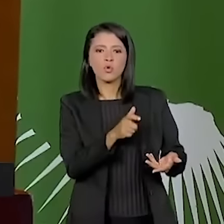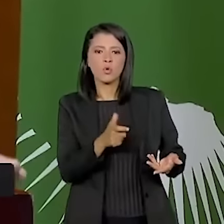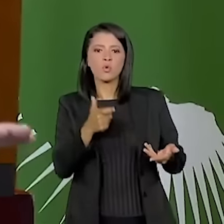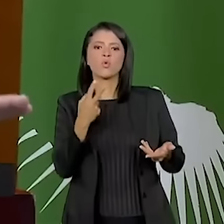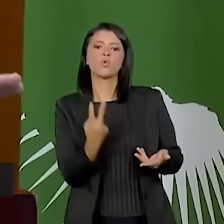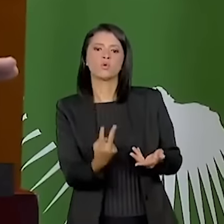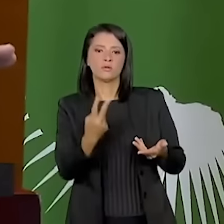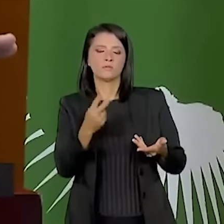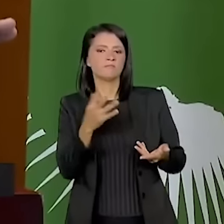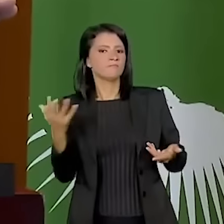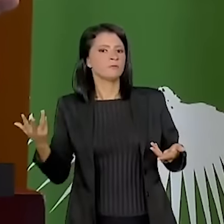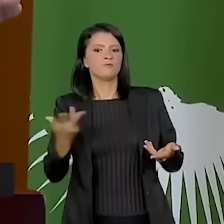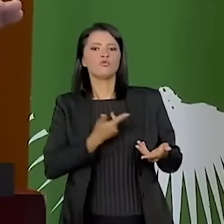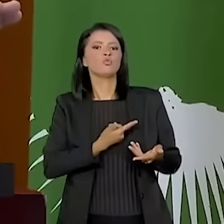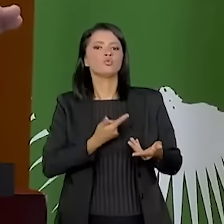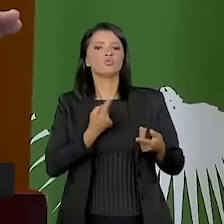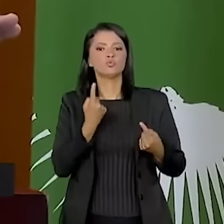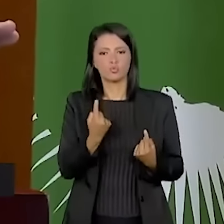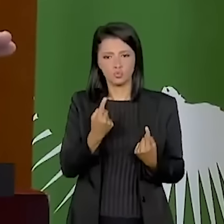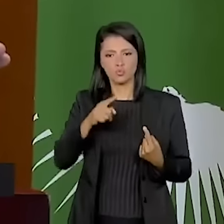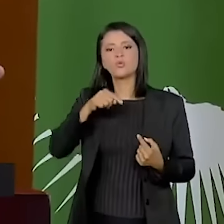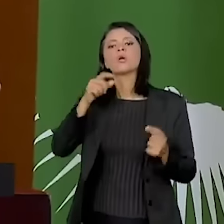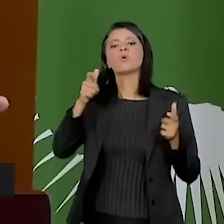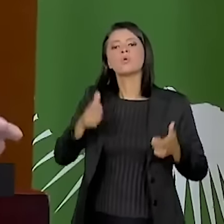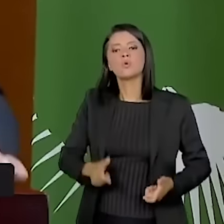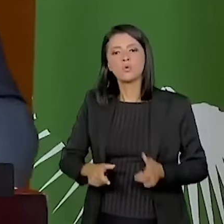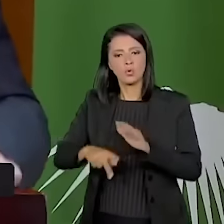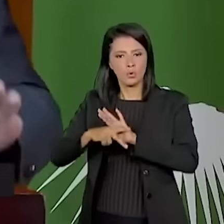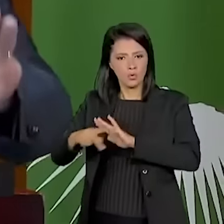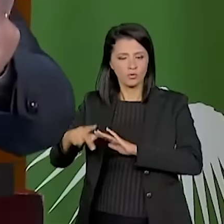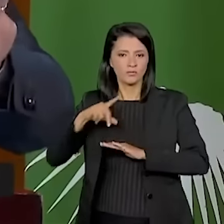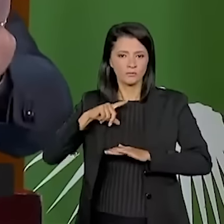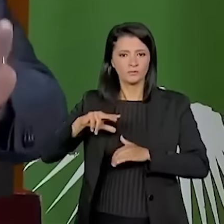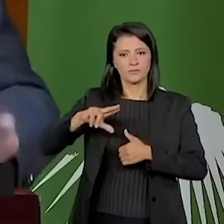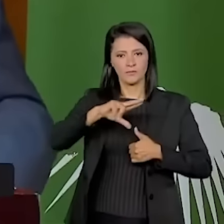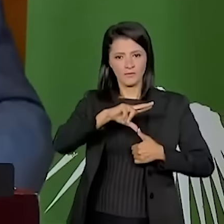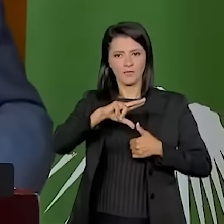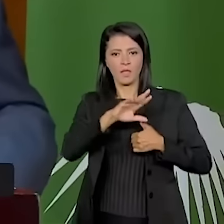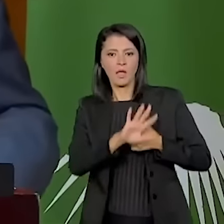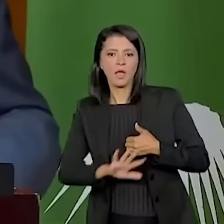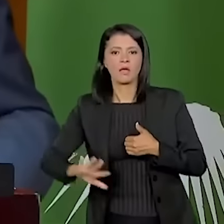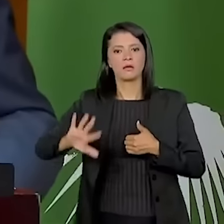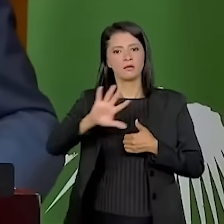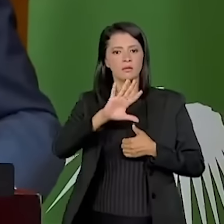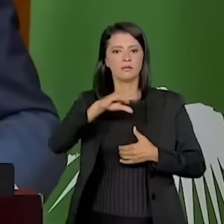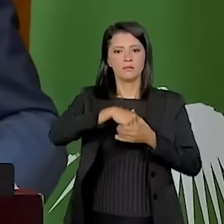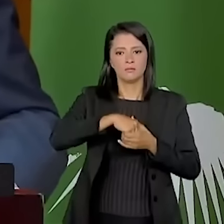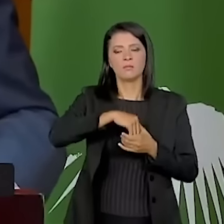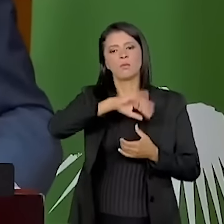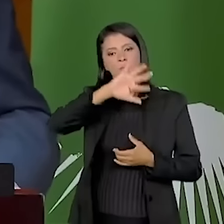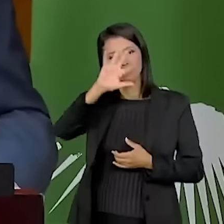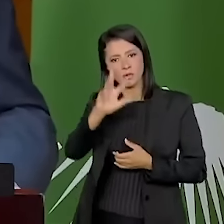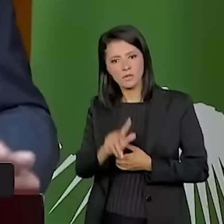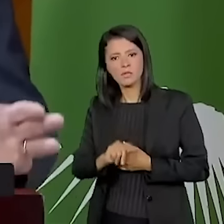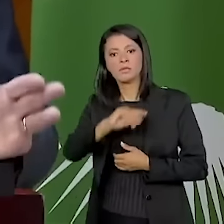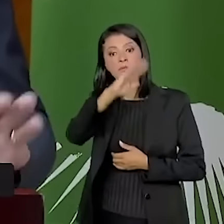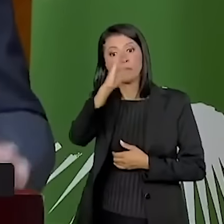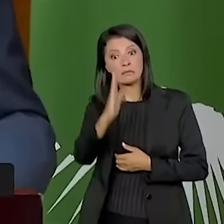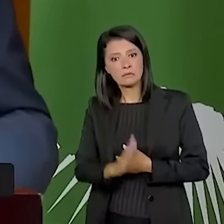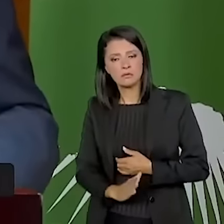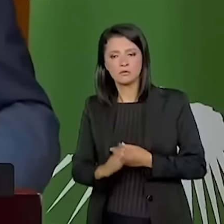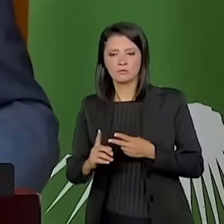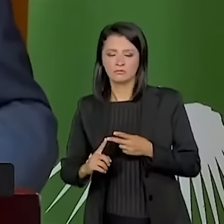extraordinários. Um é no continente latino-americano, dentro do mapa do Brasil, e o outro é